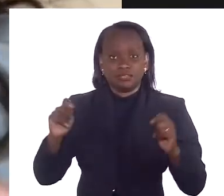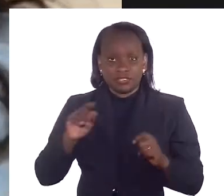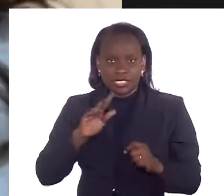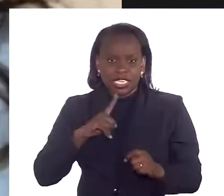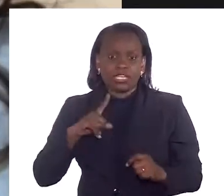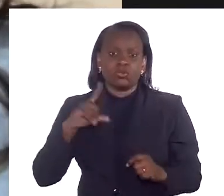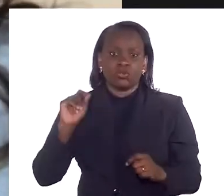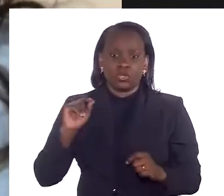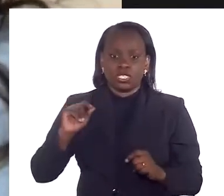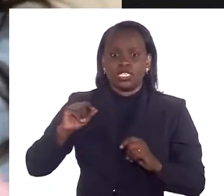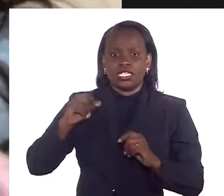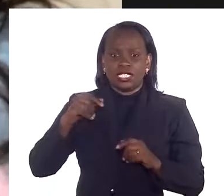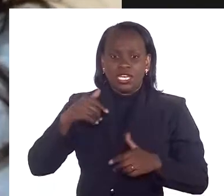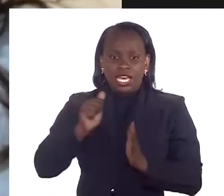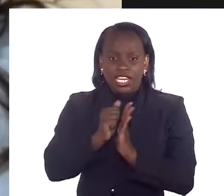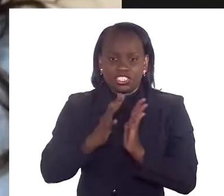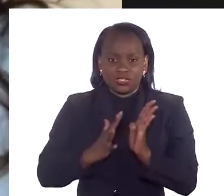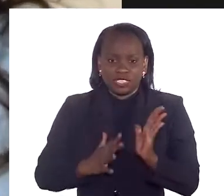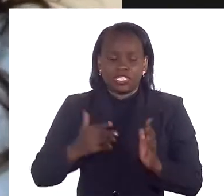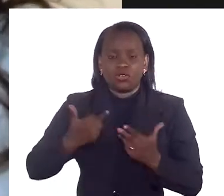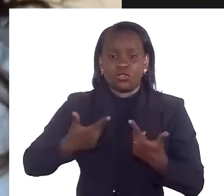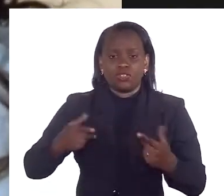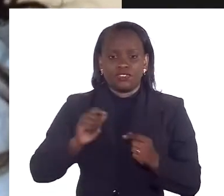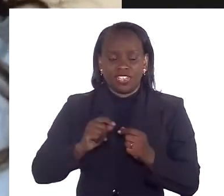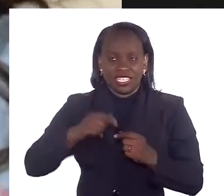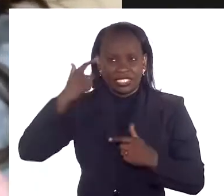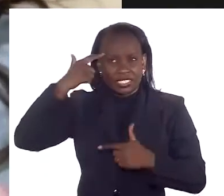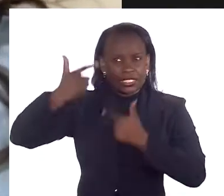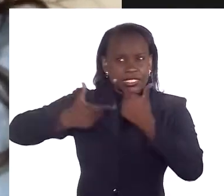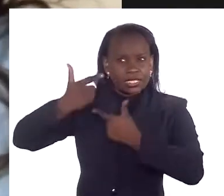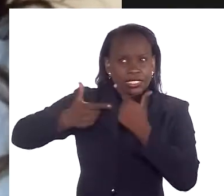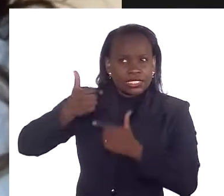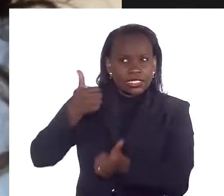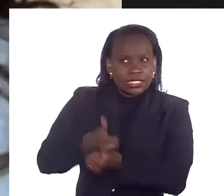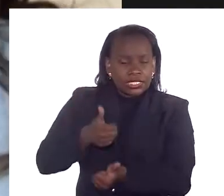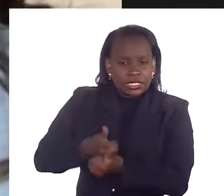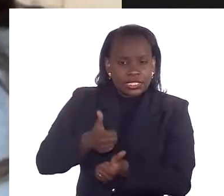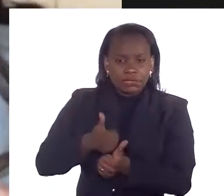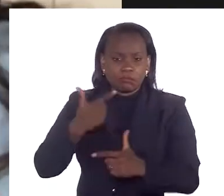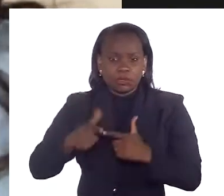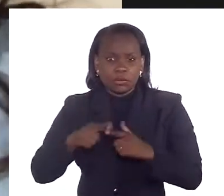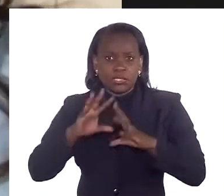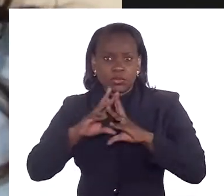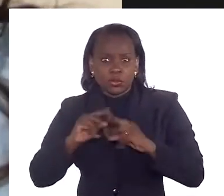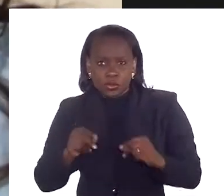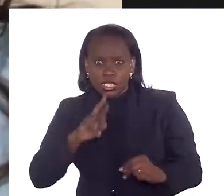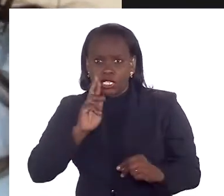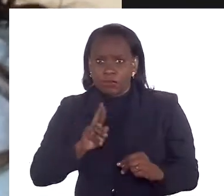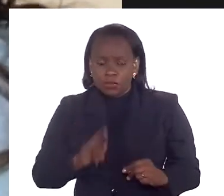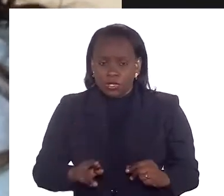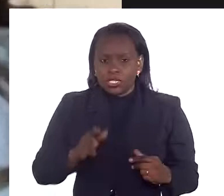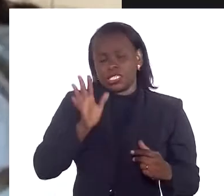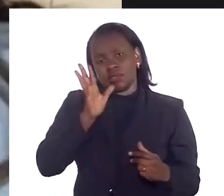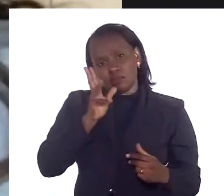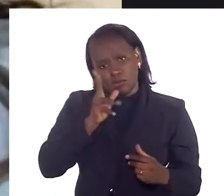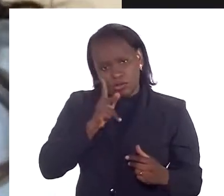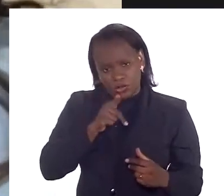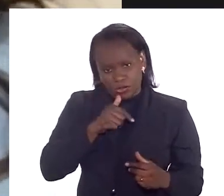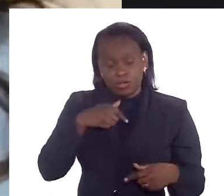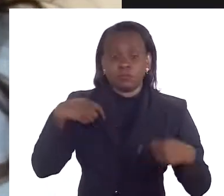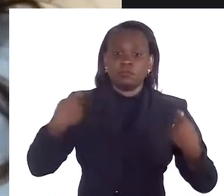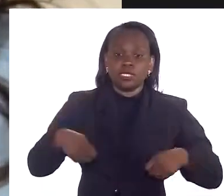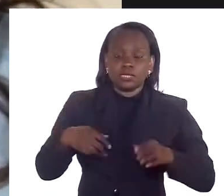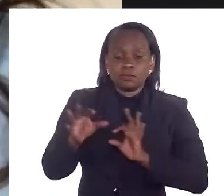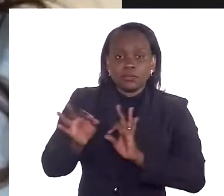vai apresentar um atraso nas atividades que envolvem raciocínio lógico, resolução de problemas, que necessitem